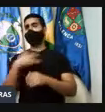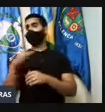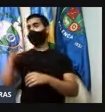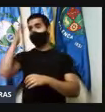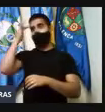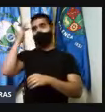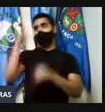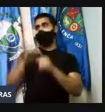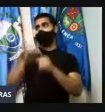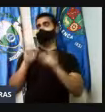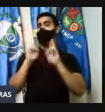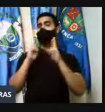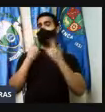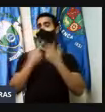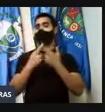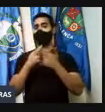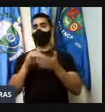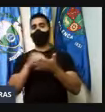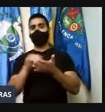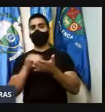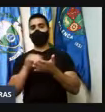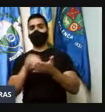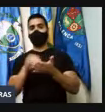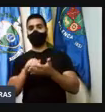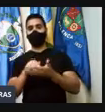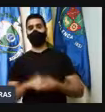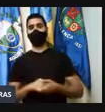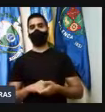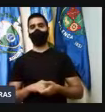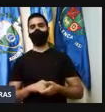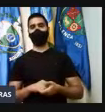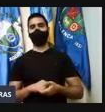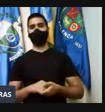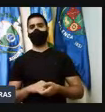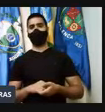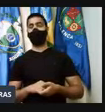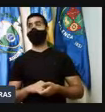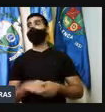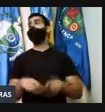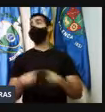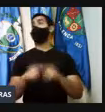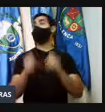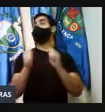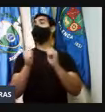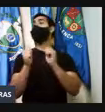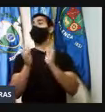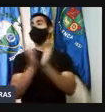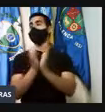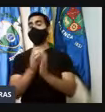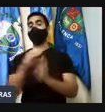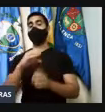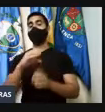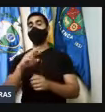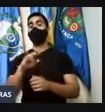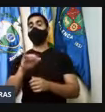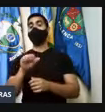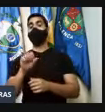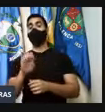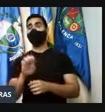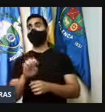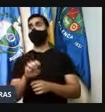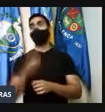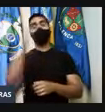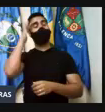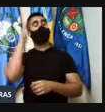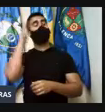amanhã com a secretária, com o Tiago José, com o gabinete de crise, que também é em relação à postura,